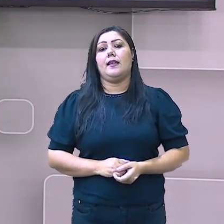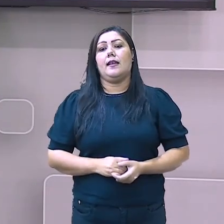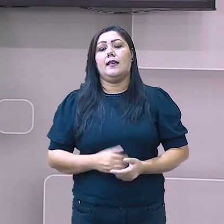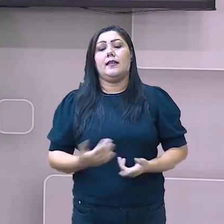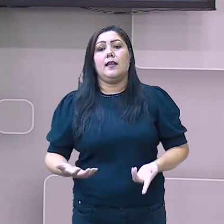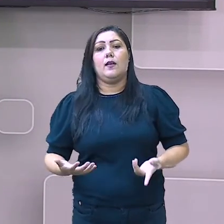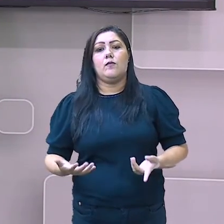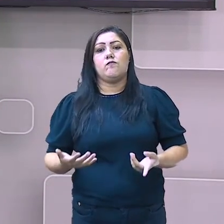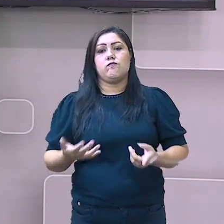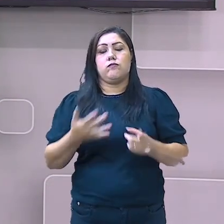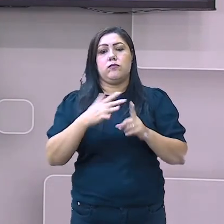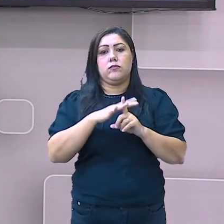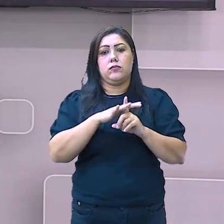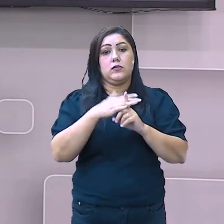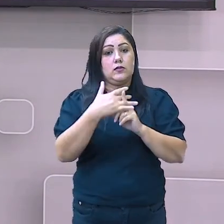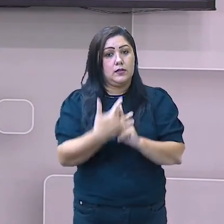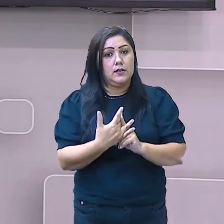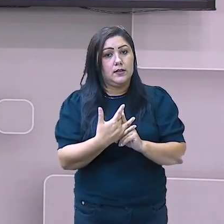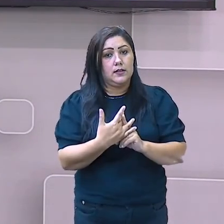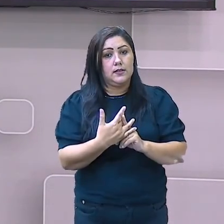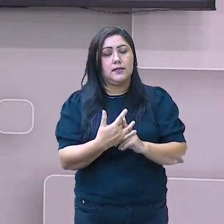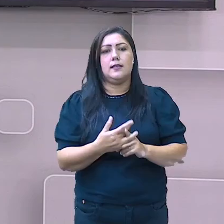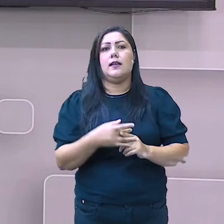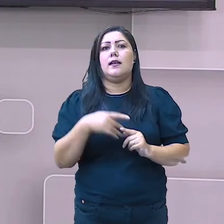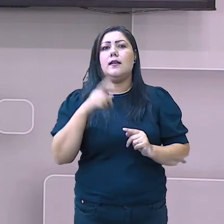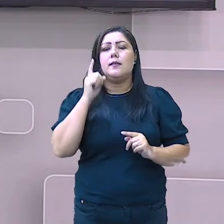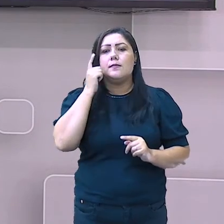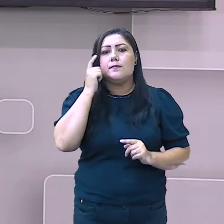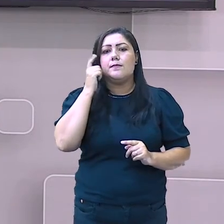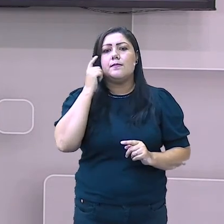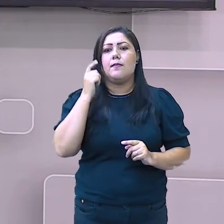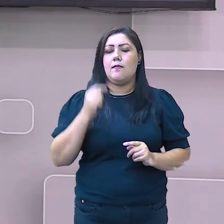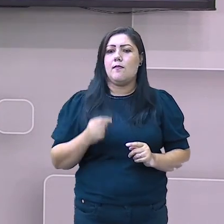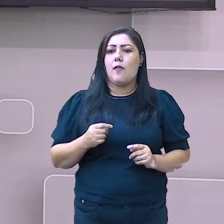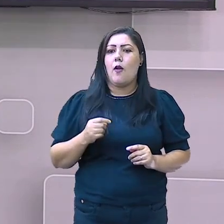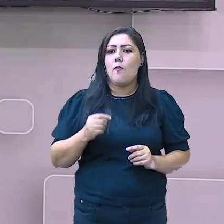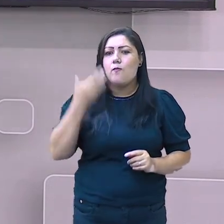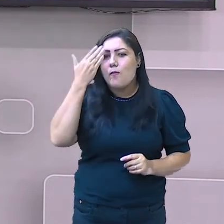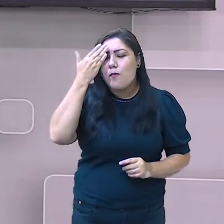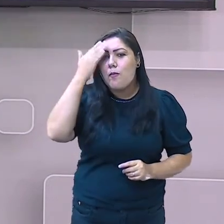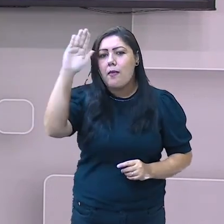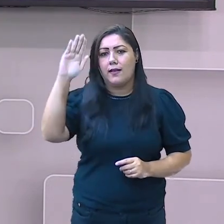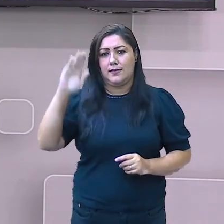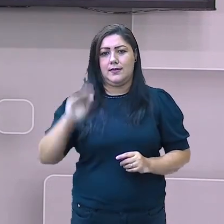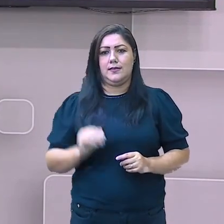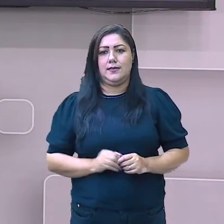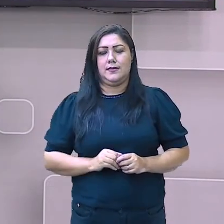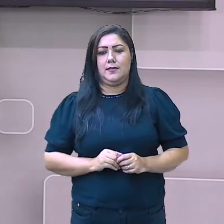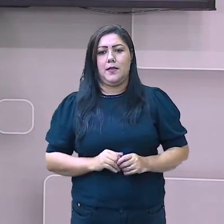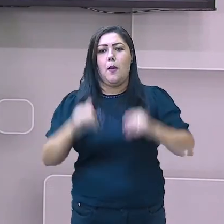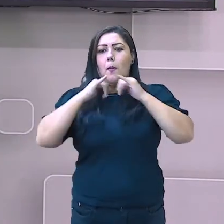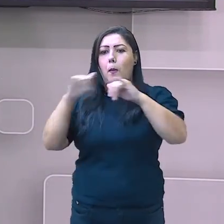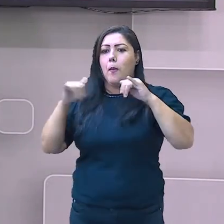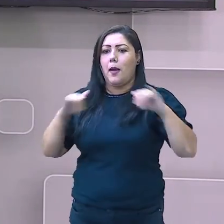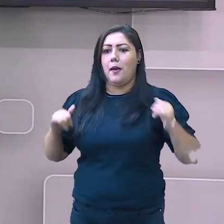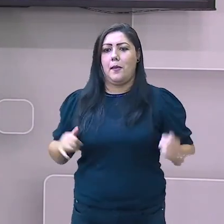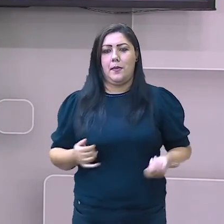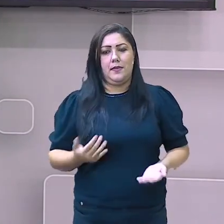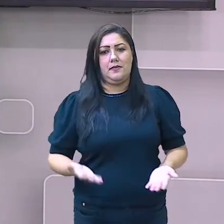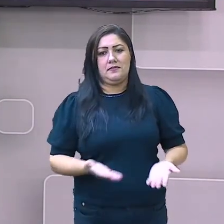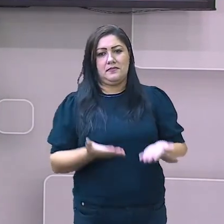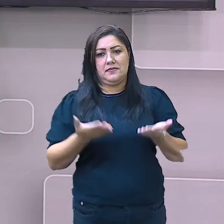tornou-se a arte oficial da União Soviética, cumprindo um papel fundamental na preservação do